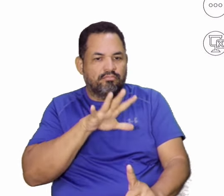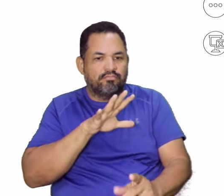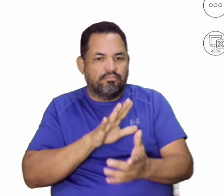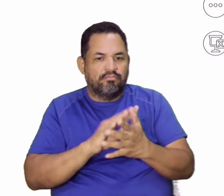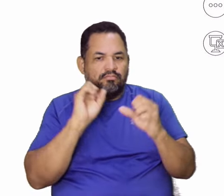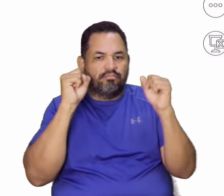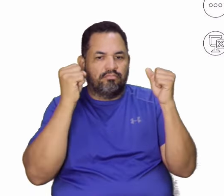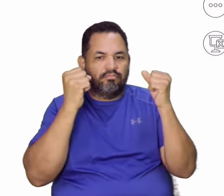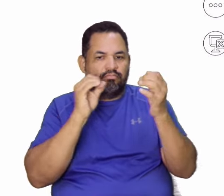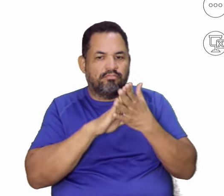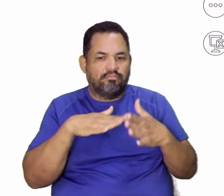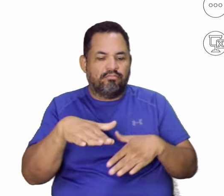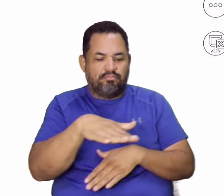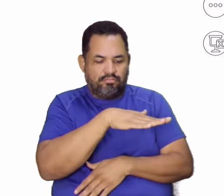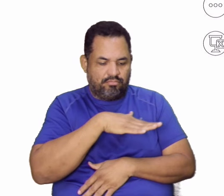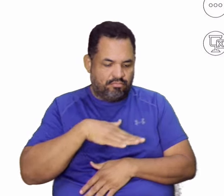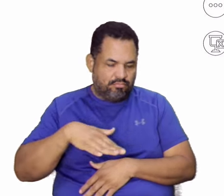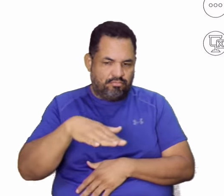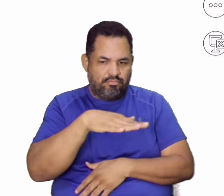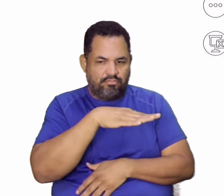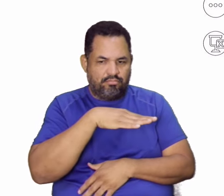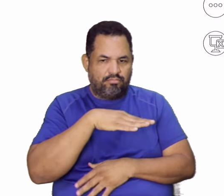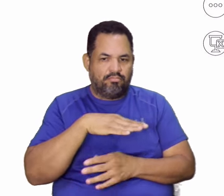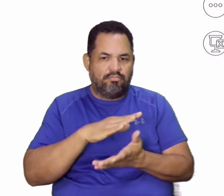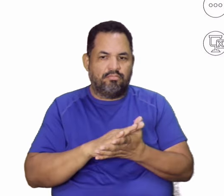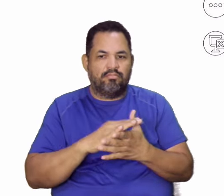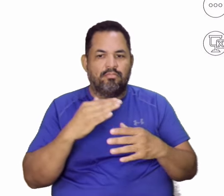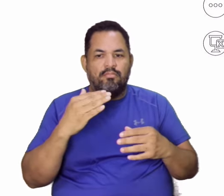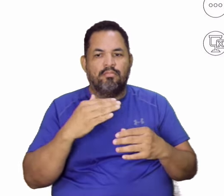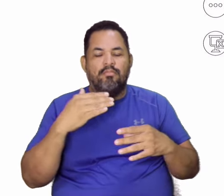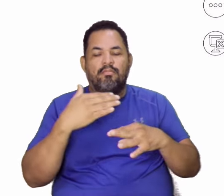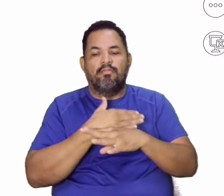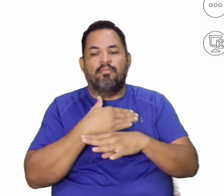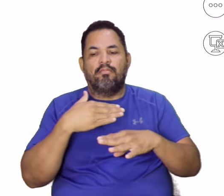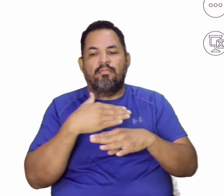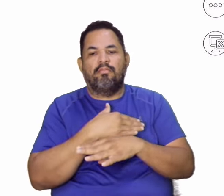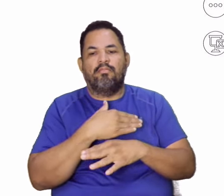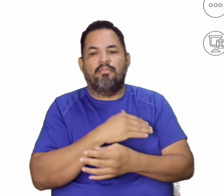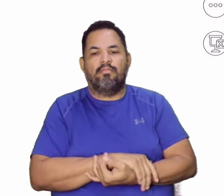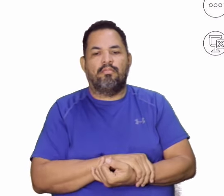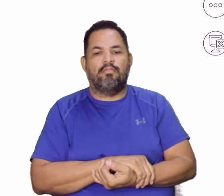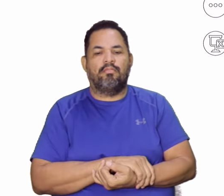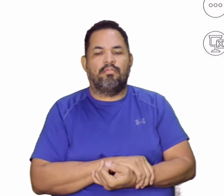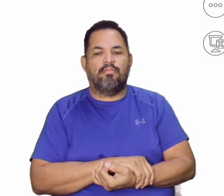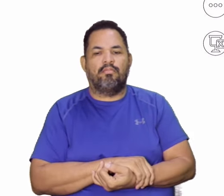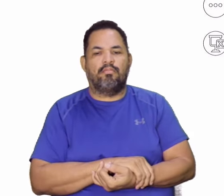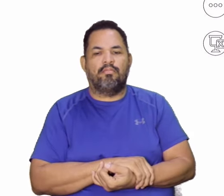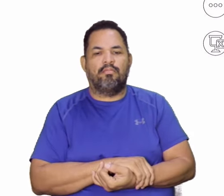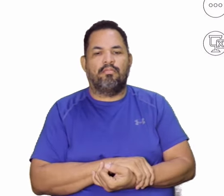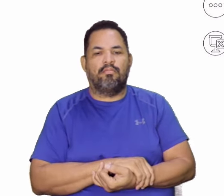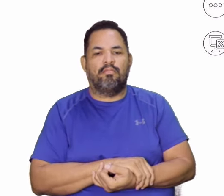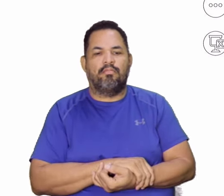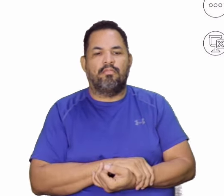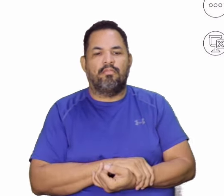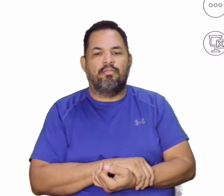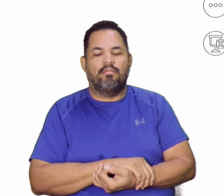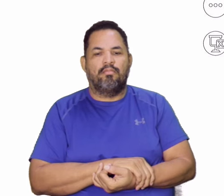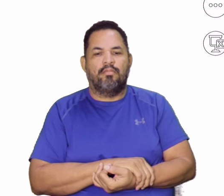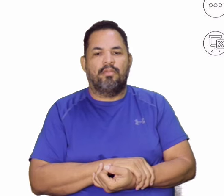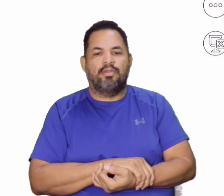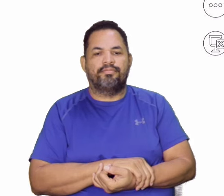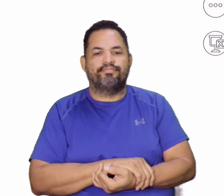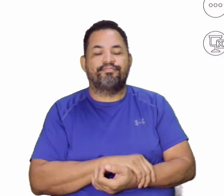das atividades físicas no meio ambiente Urbano tá que que